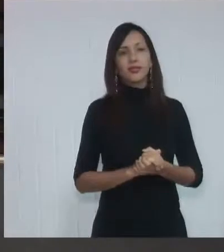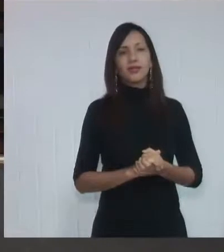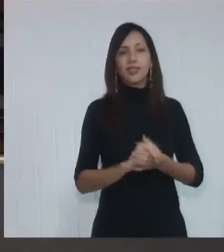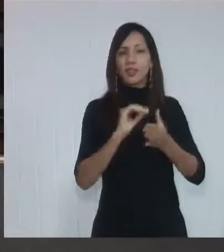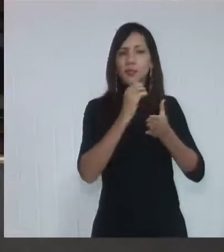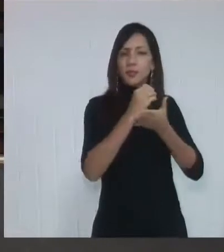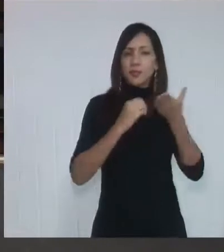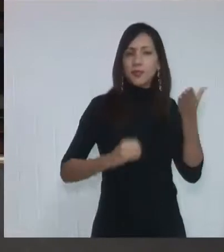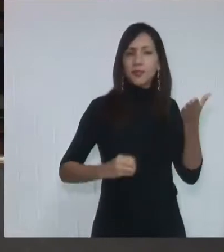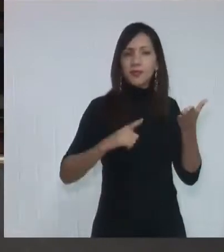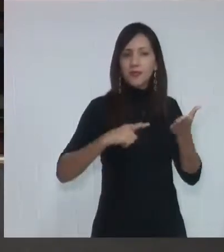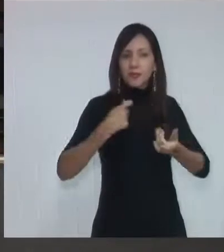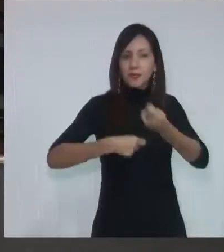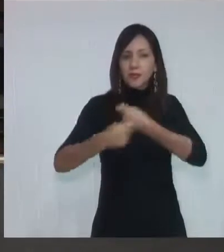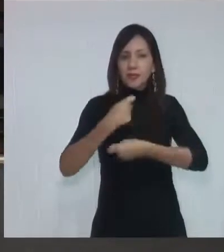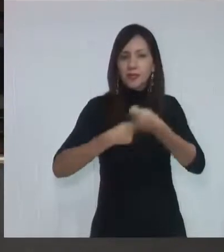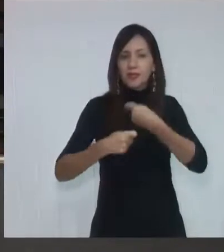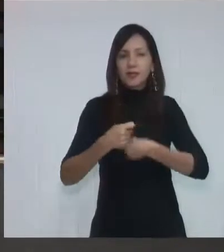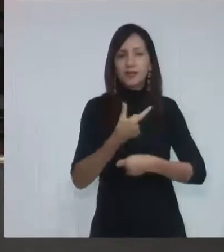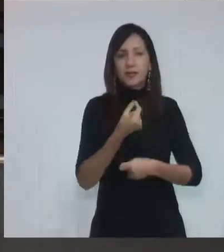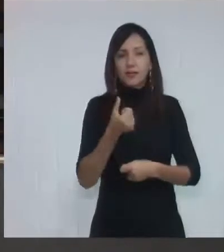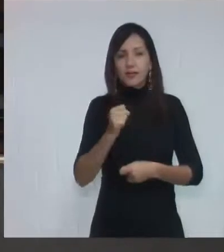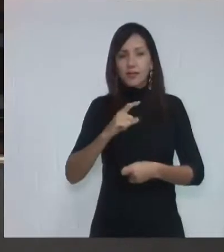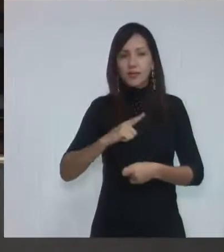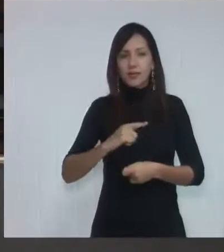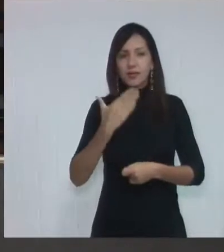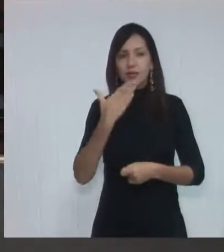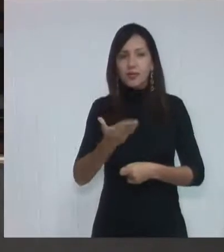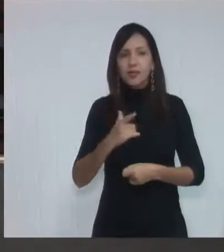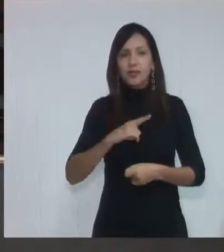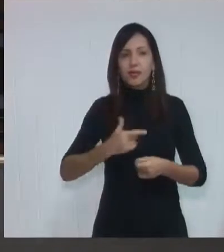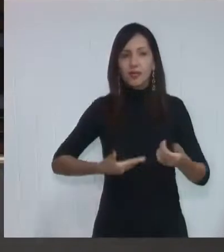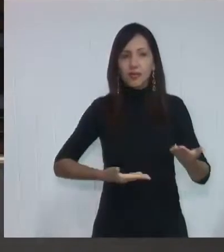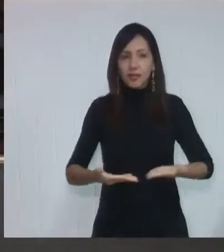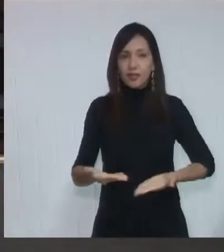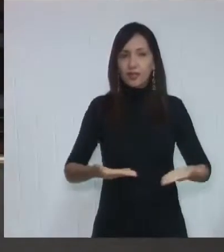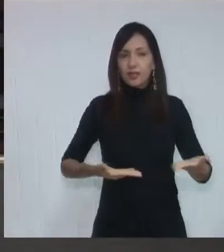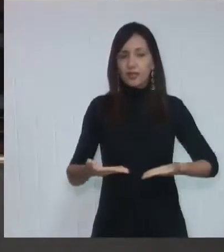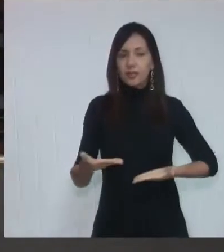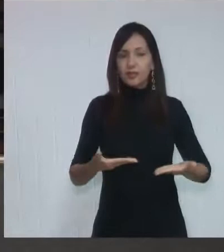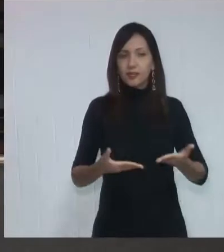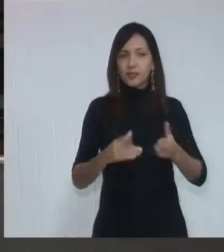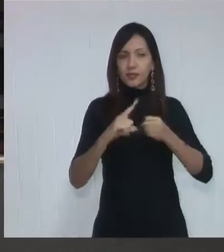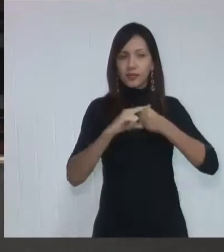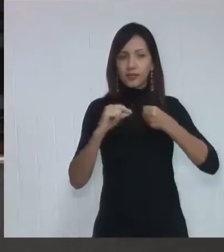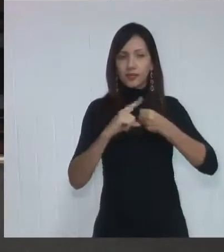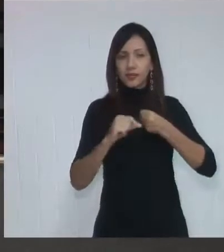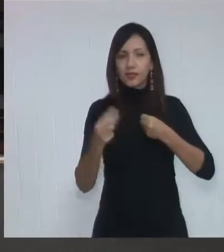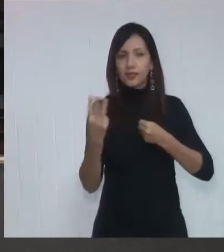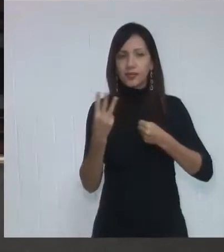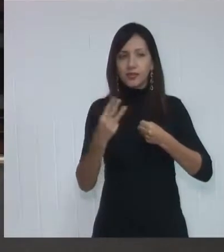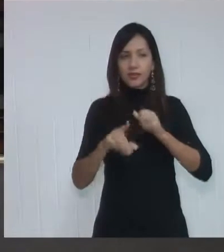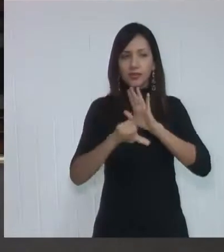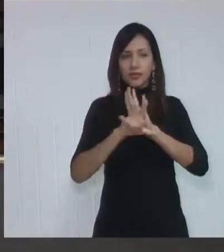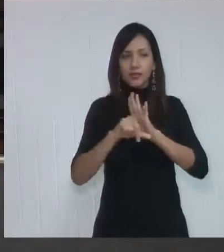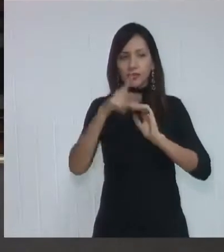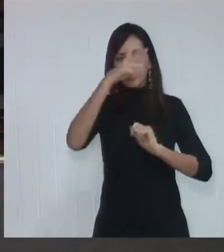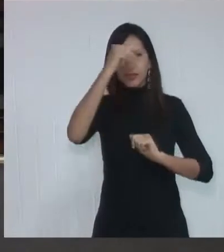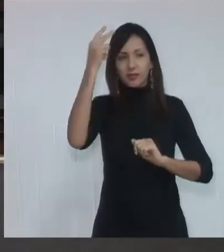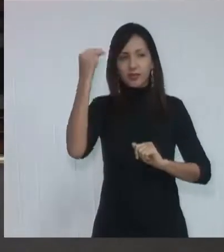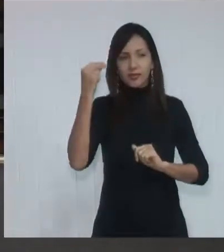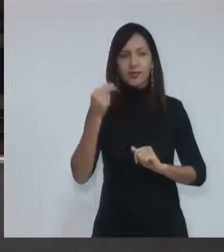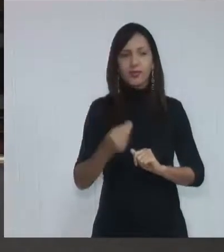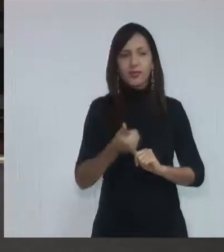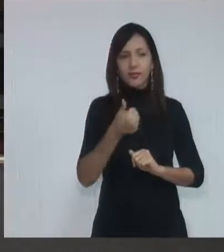Ofício da Administração número 5/2018, Sanebave, em atendimento ao disposto no artigo 3º da Lei Municipal número 1811